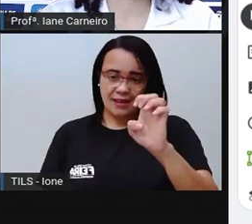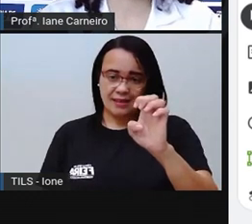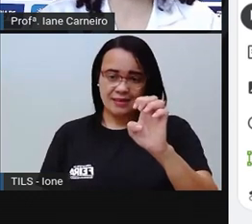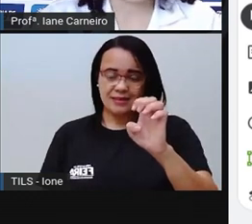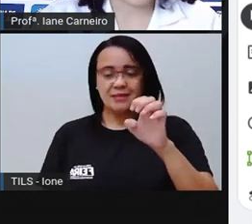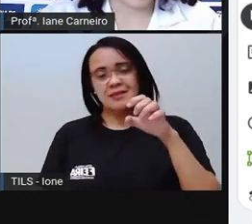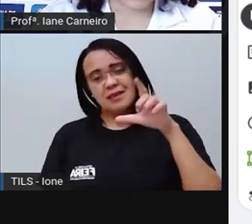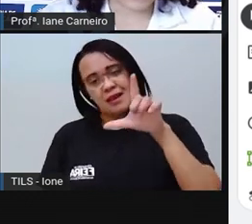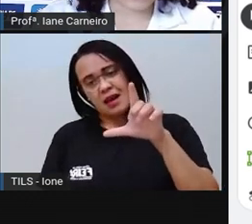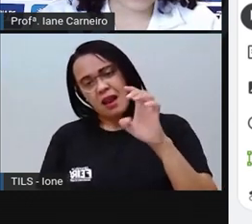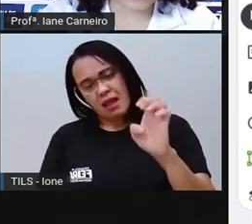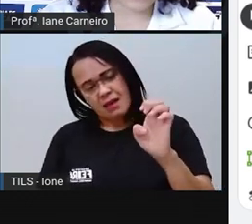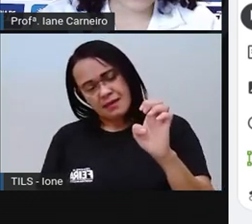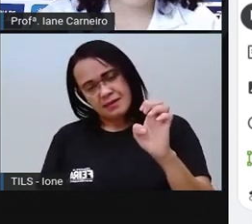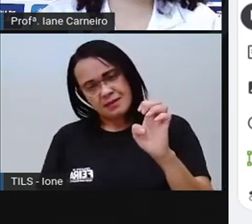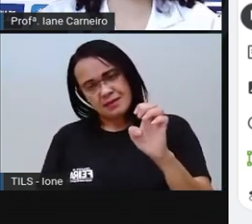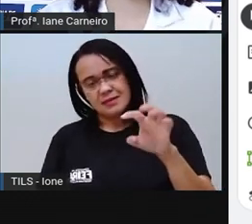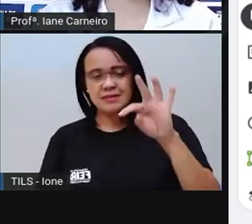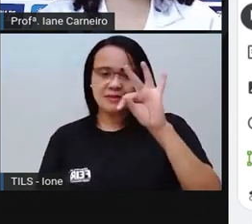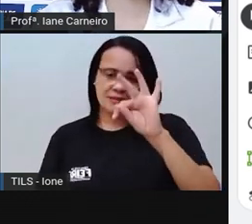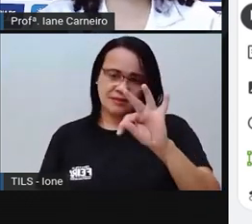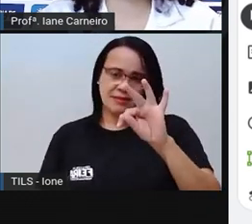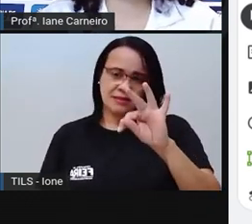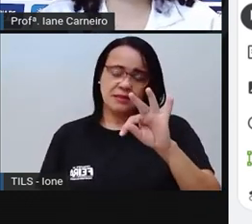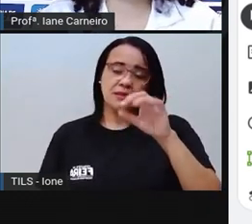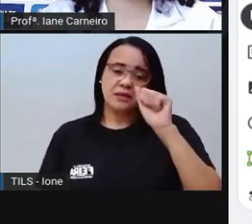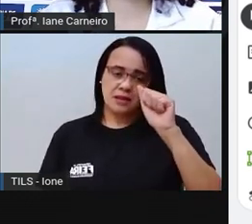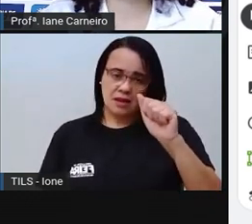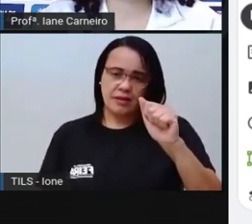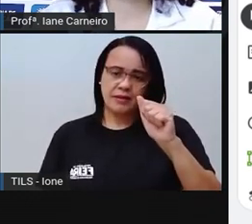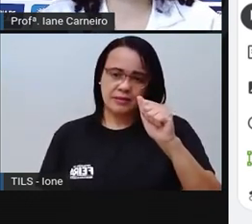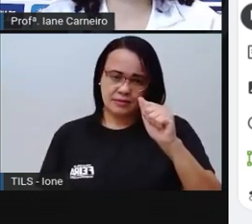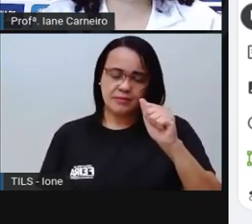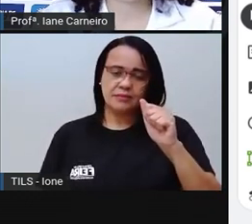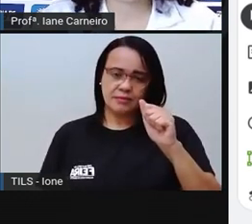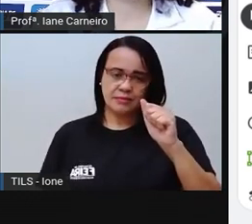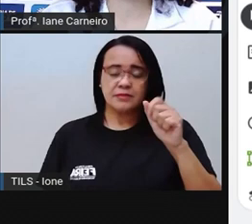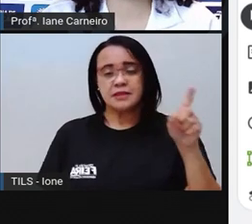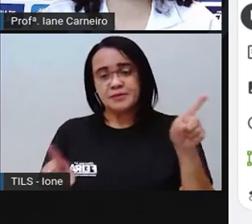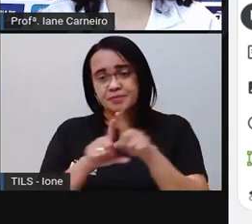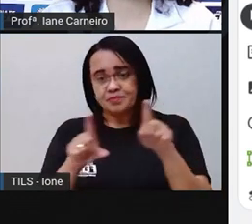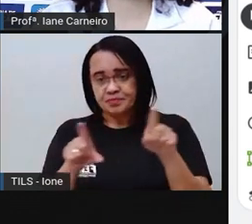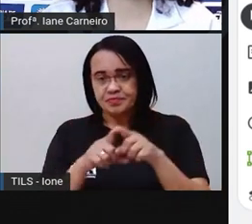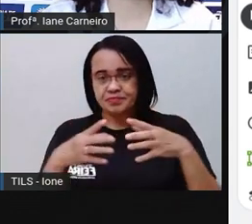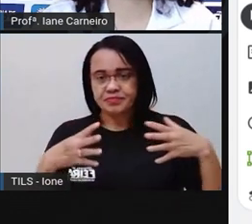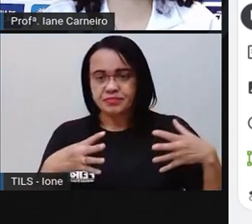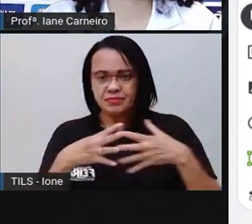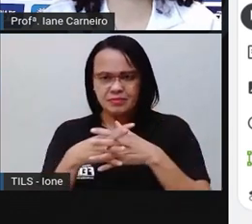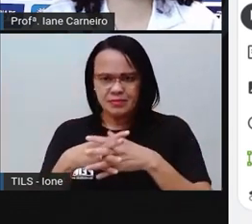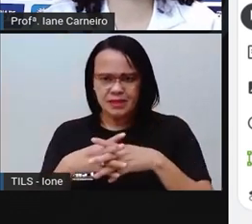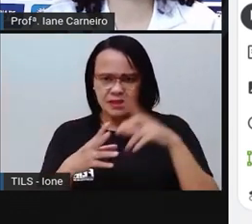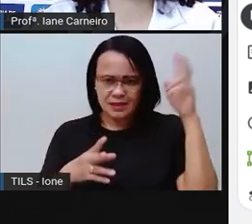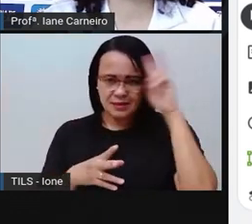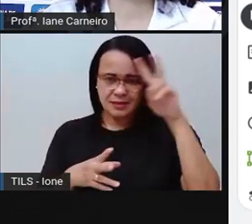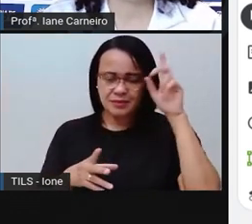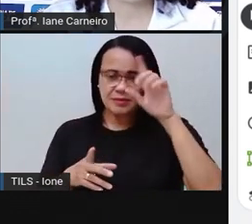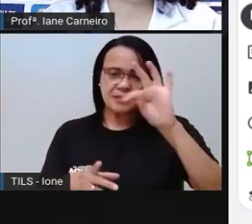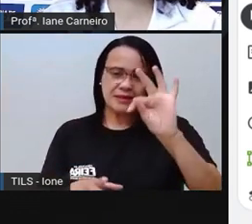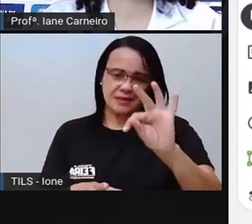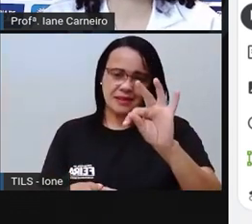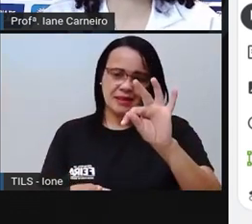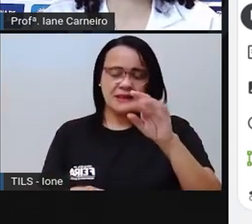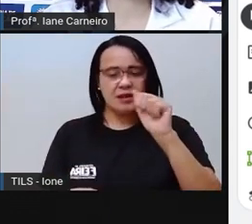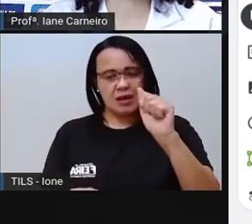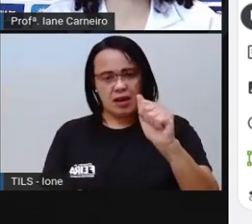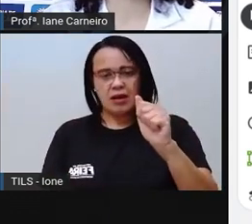do, lê. Tá, então eu uso também a consoante T junto com a vogal